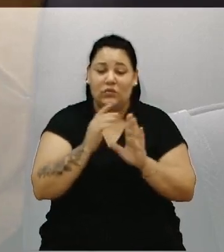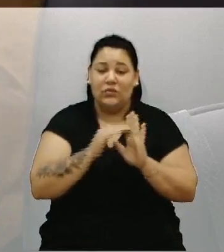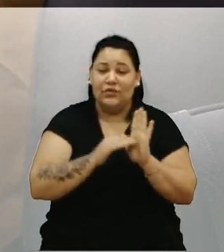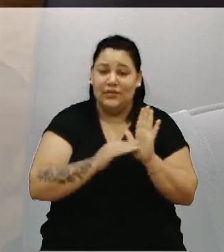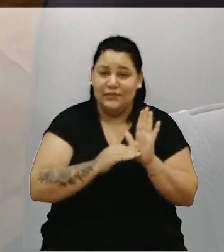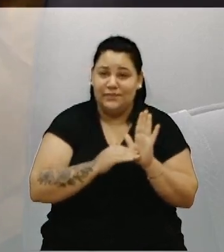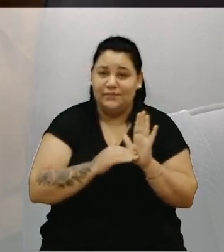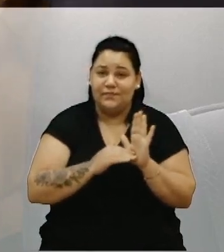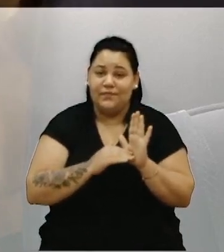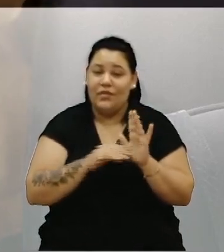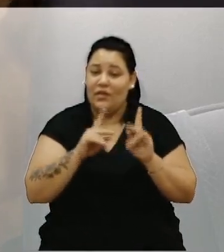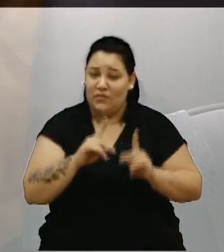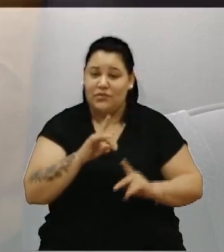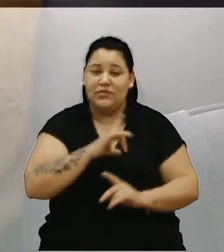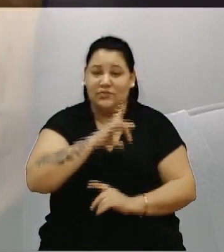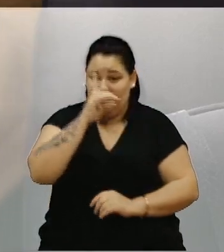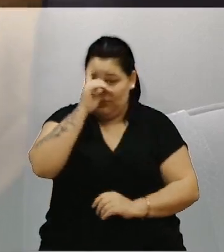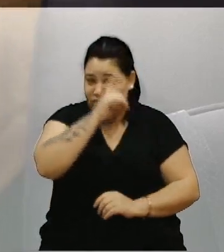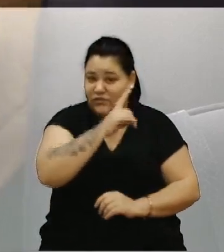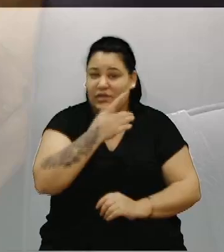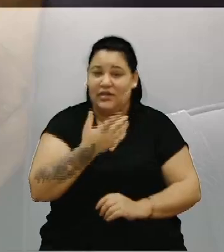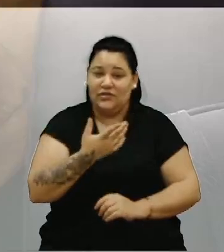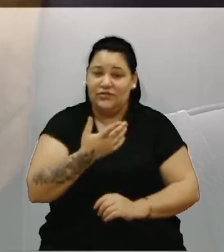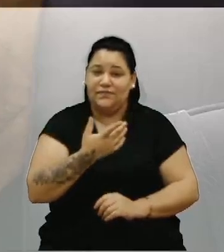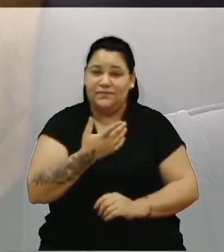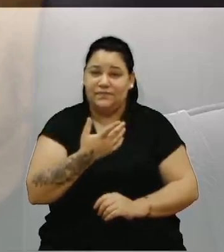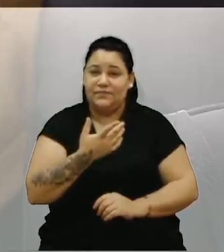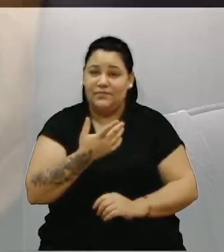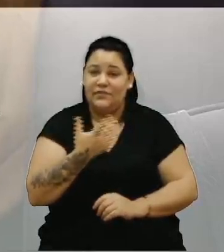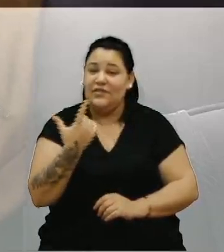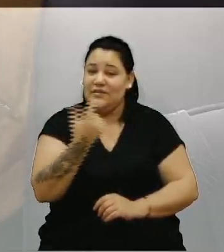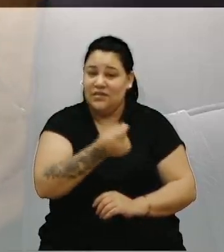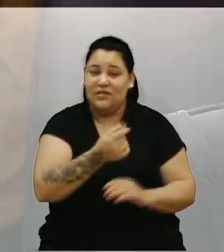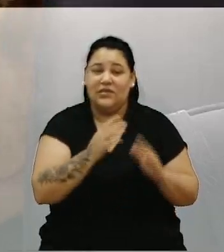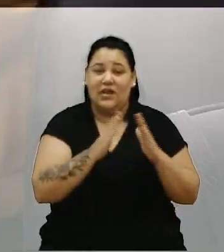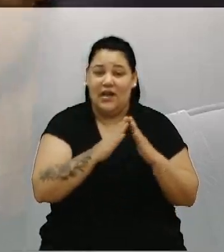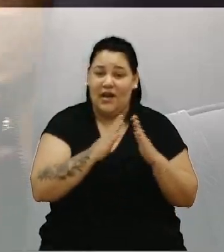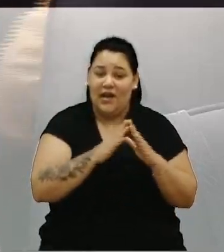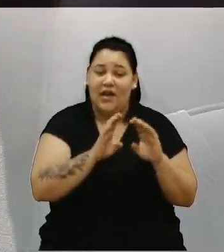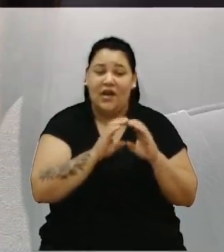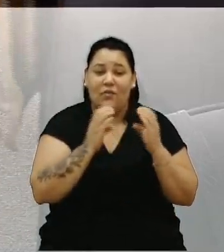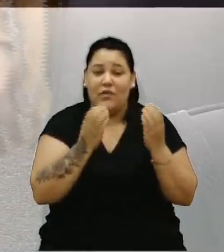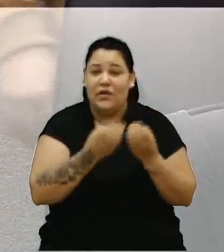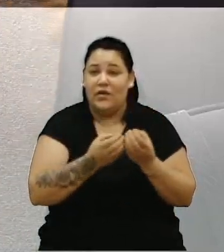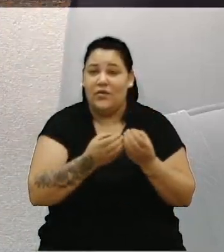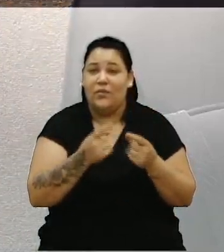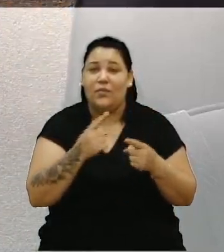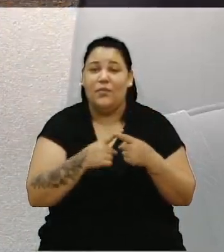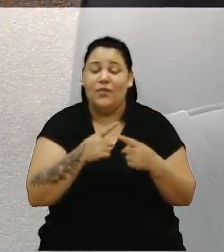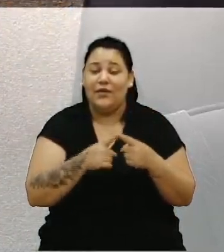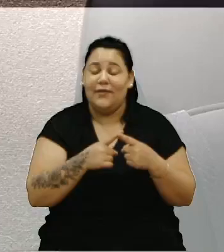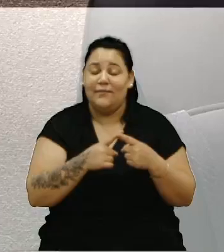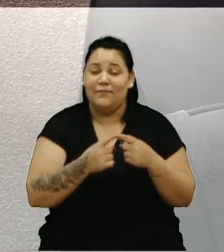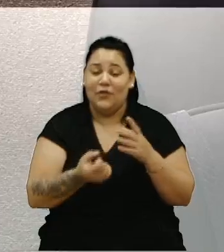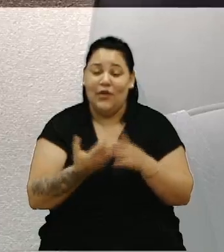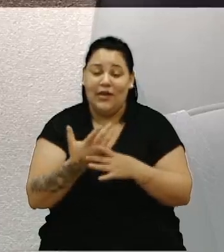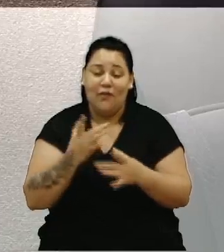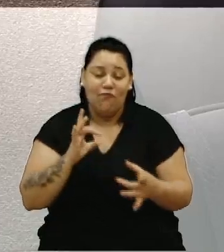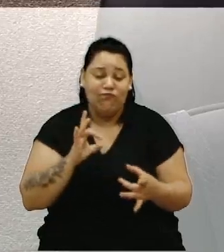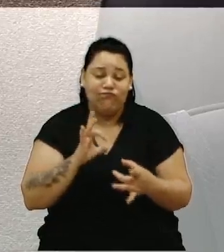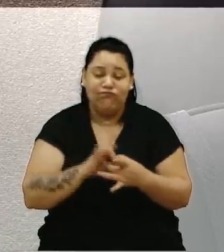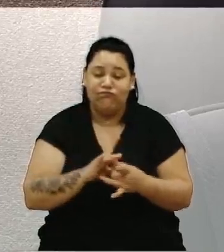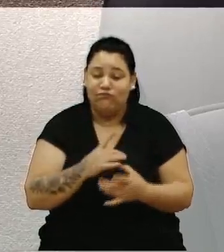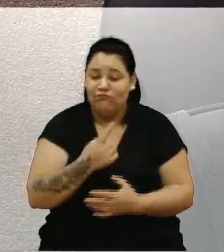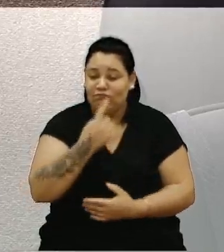têm essa dificuldade, né, de deixarem a sua casa, de deixarem a sua comunidade, porque, afinal de contas, residiram por